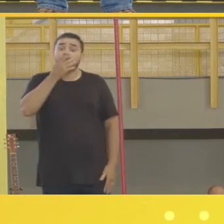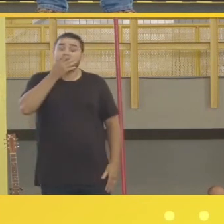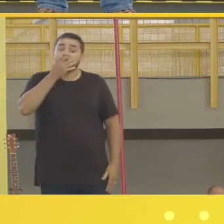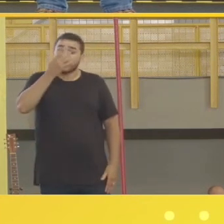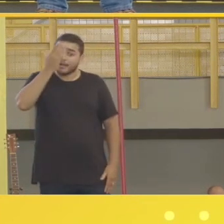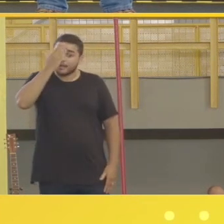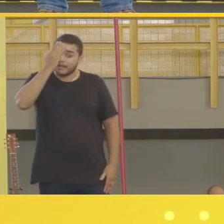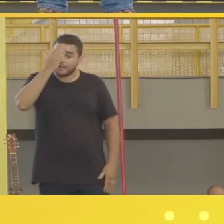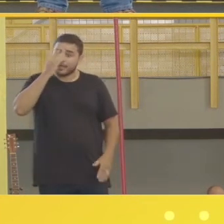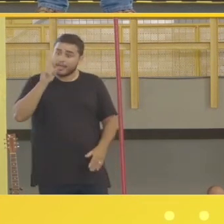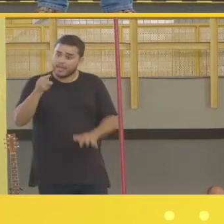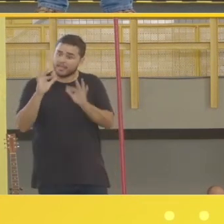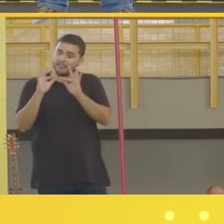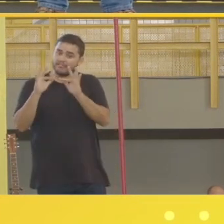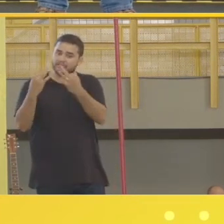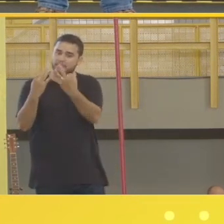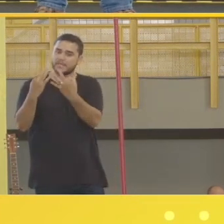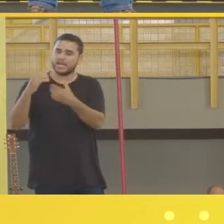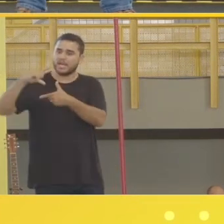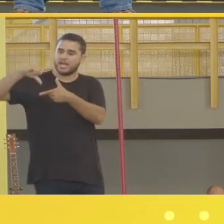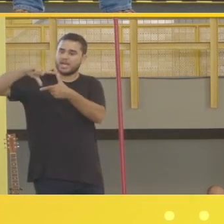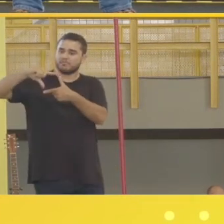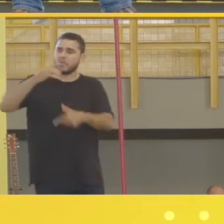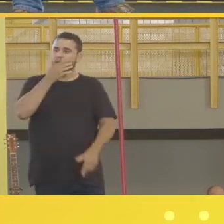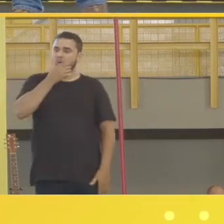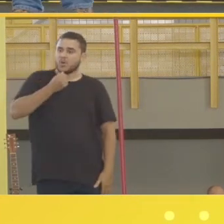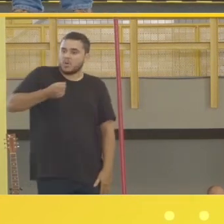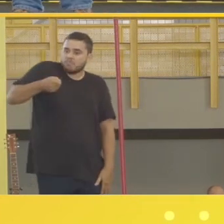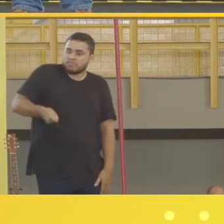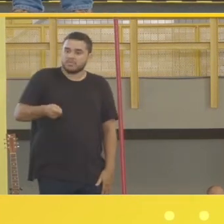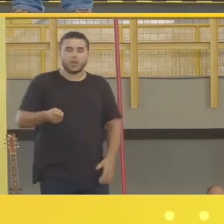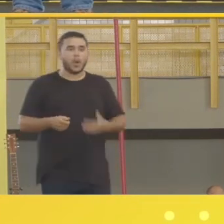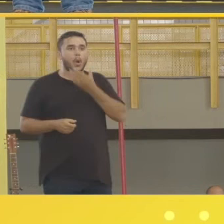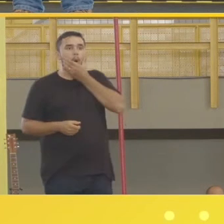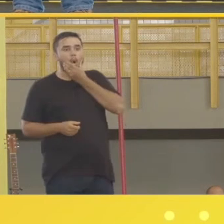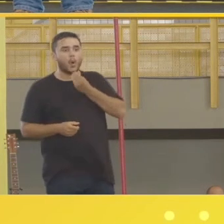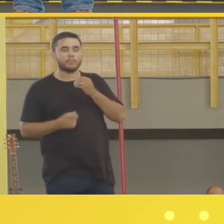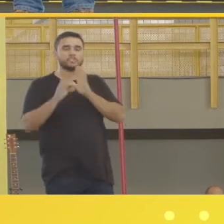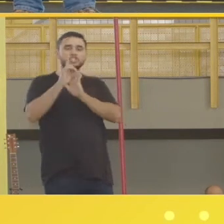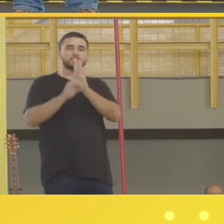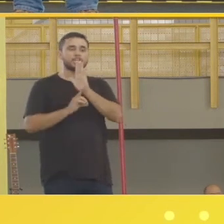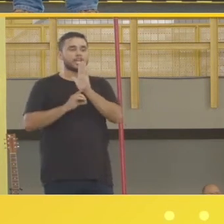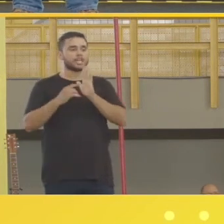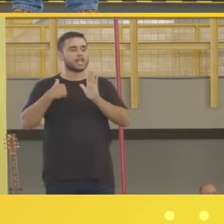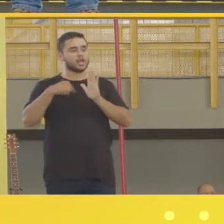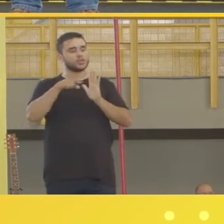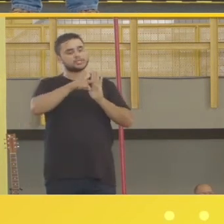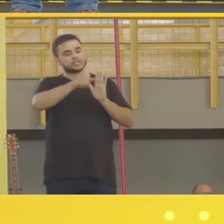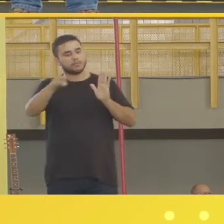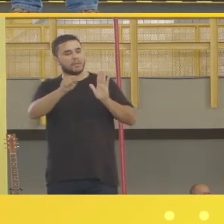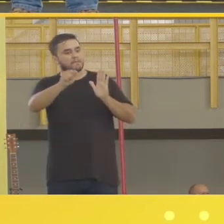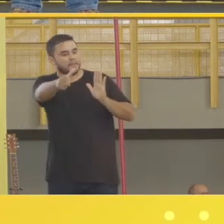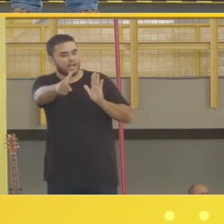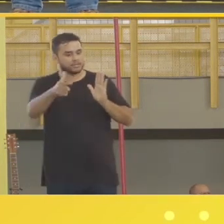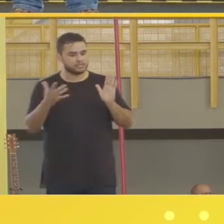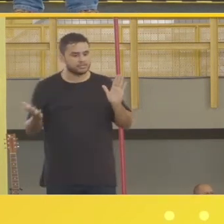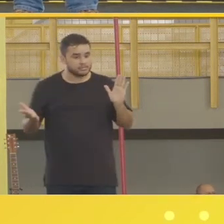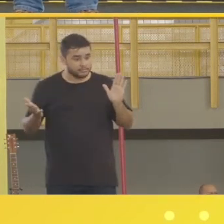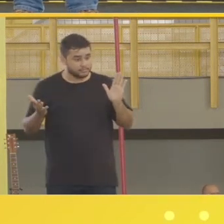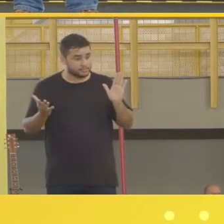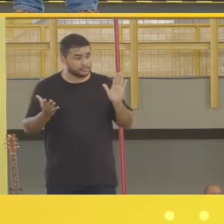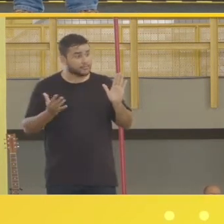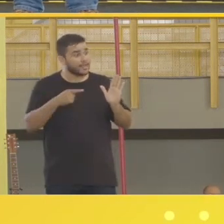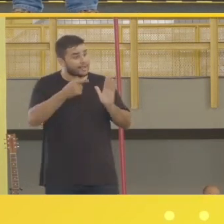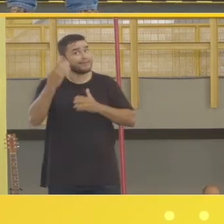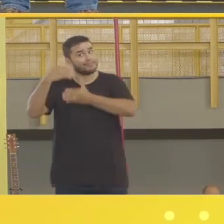uma centralidade. Essa estrutura patriarcal é uma herança da ruralidade